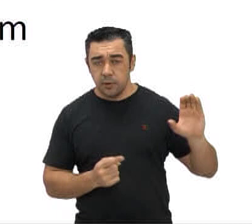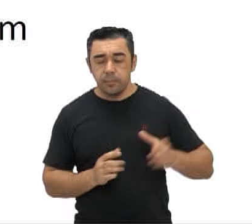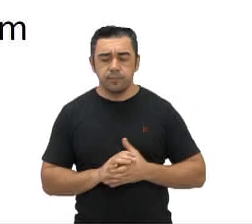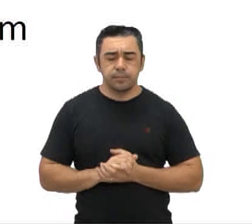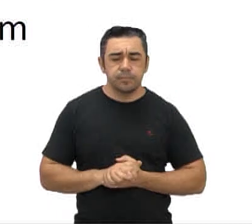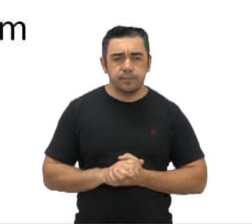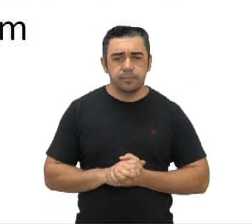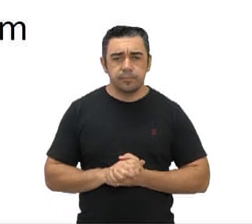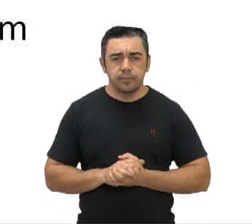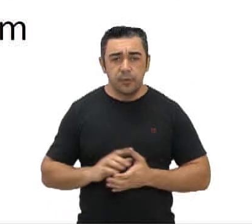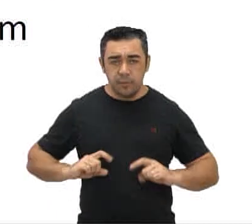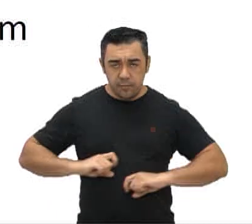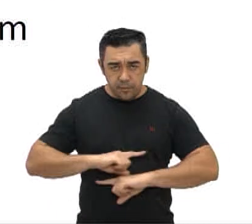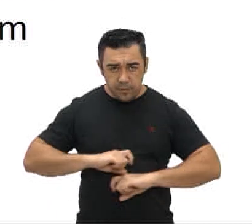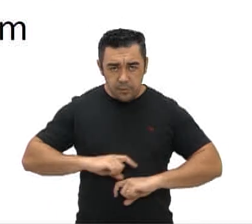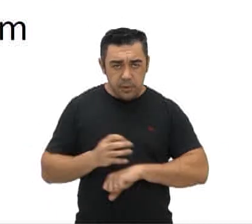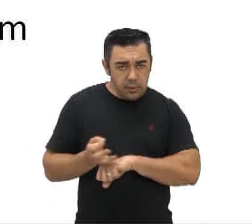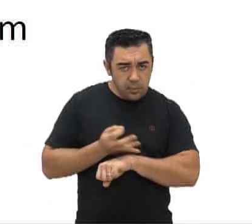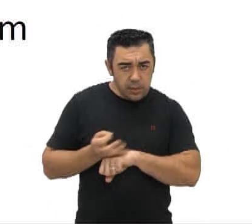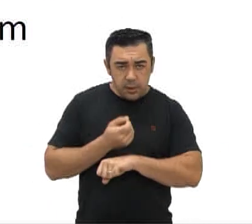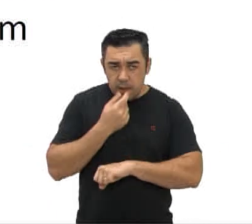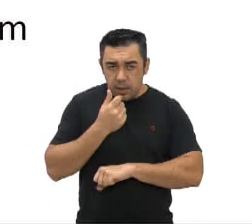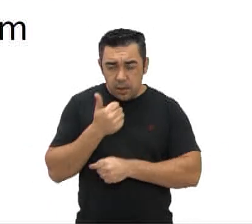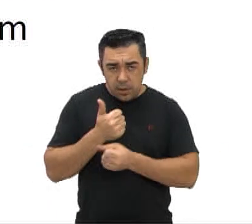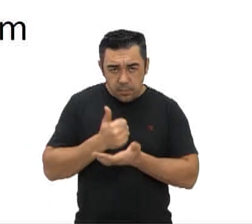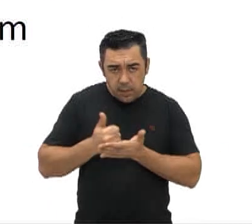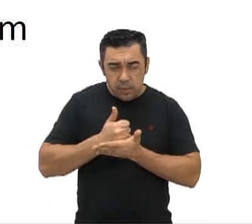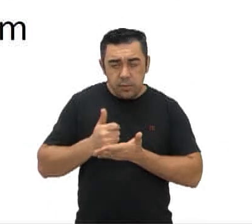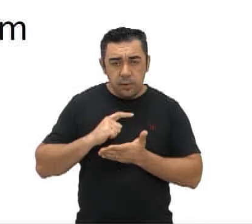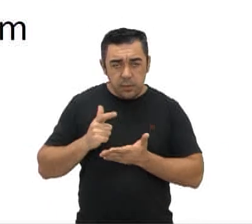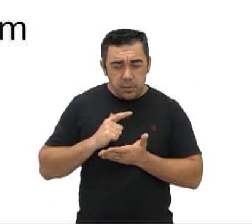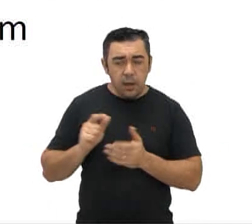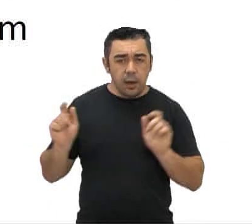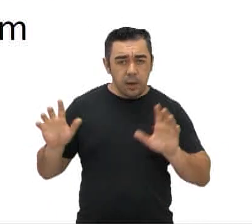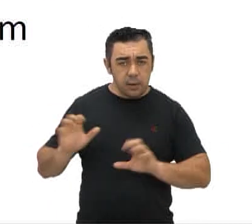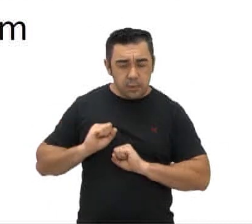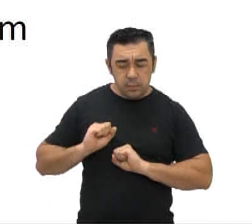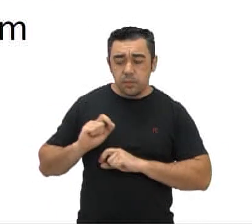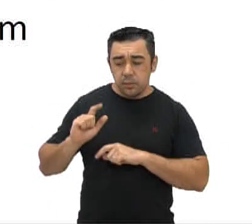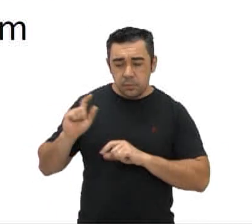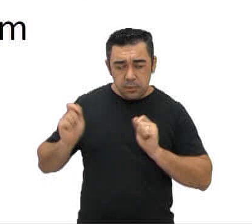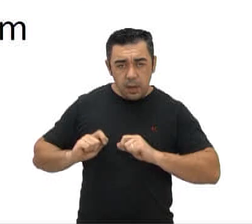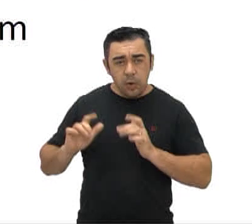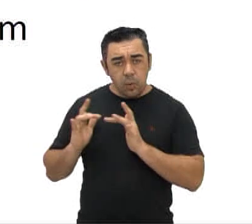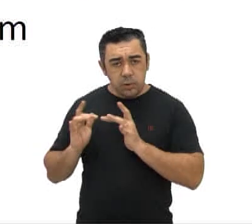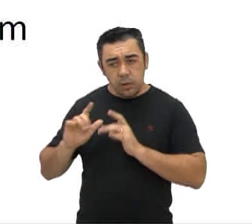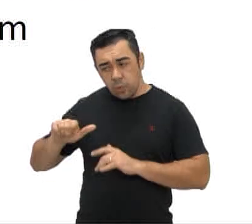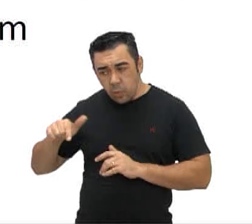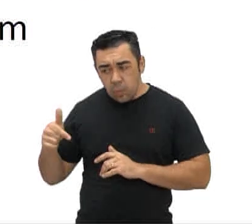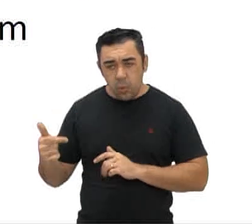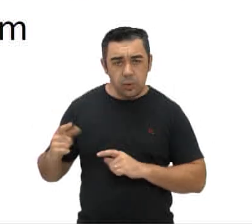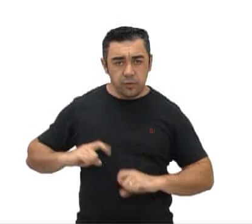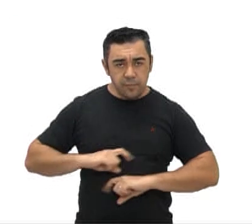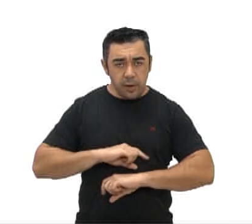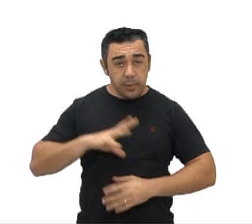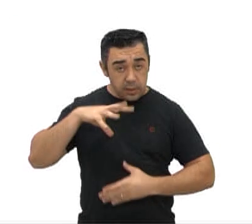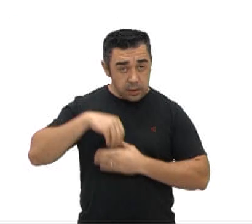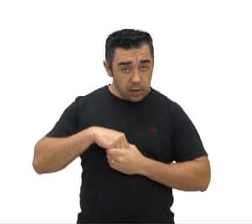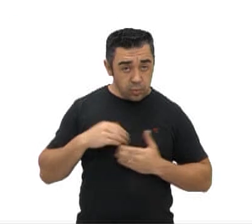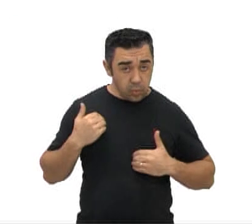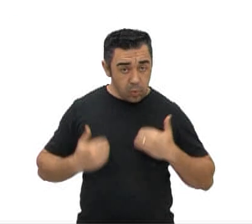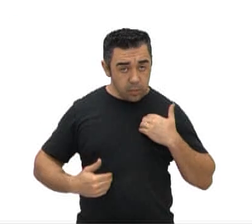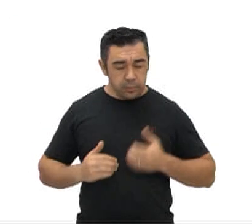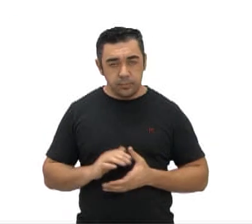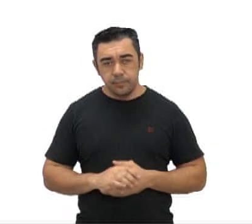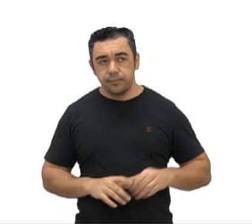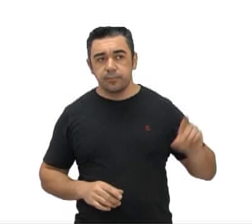C. Os vermes resistentes transmitem resistência ao medicamento quando entram em contato com outros vermes dentro do hospedeiro?